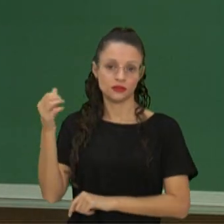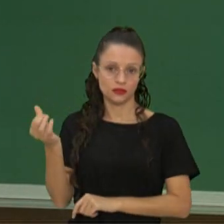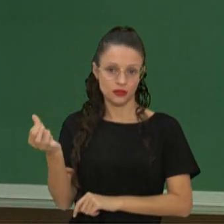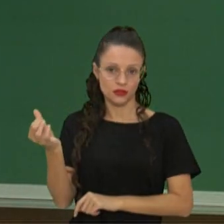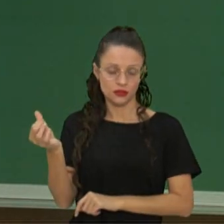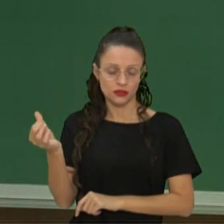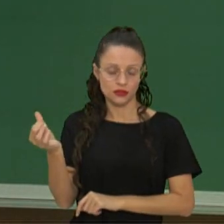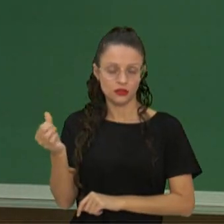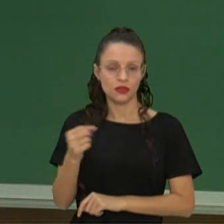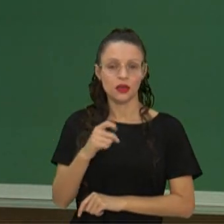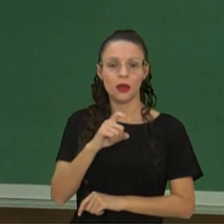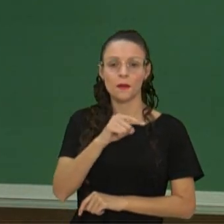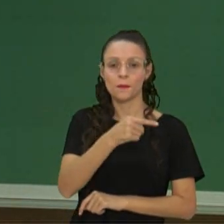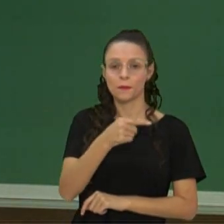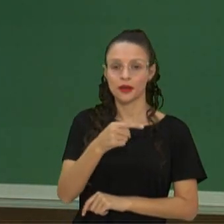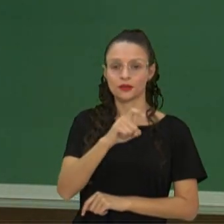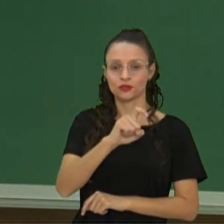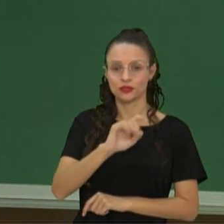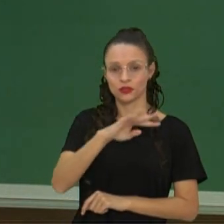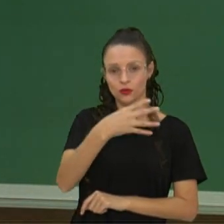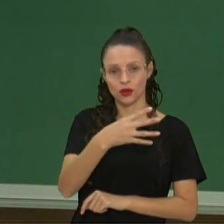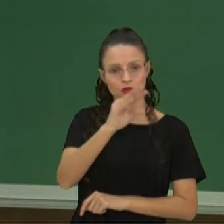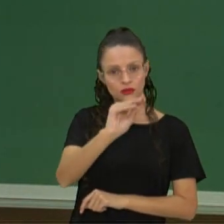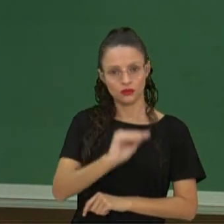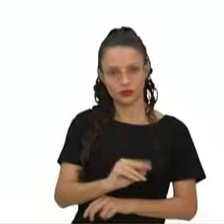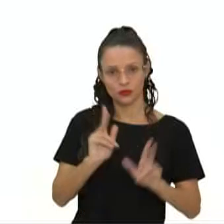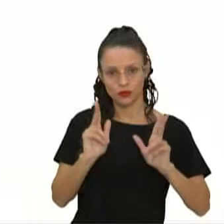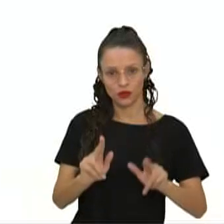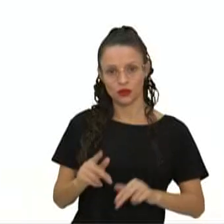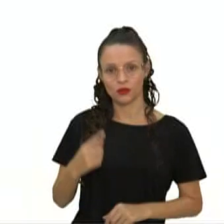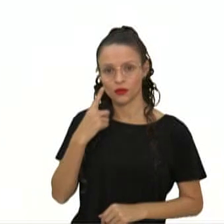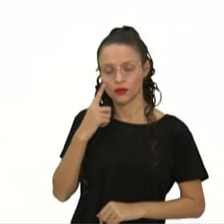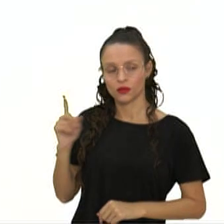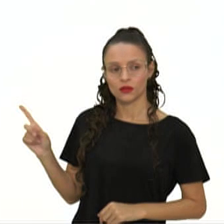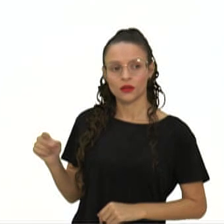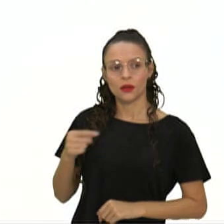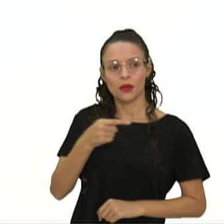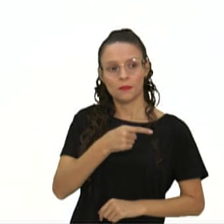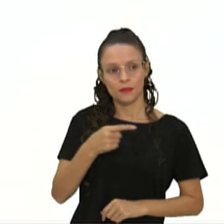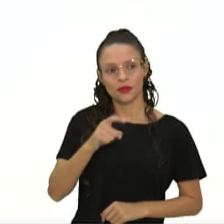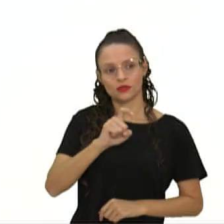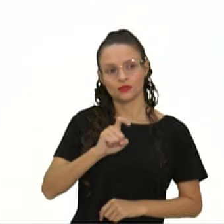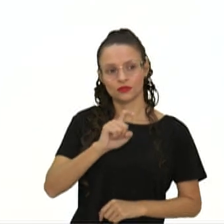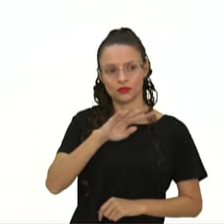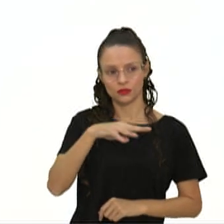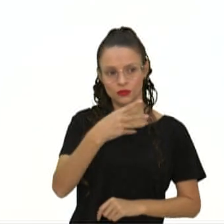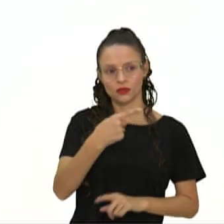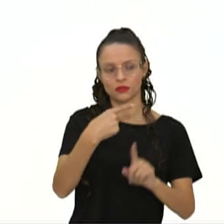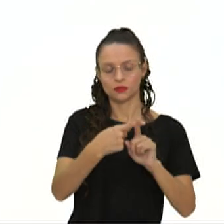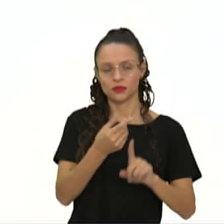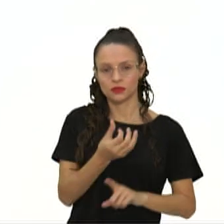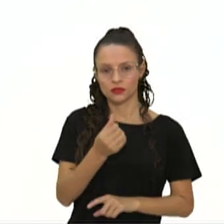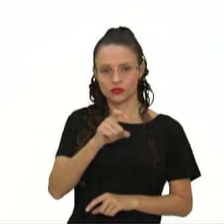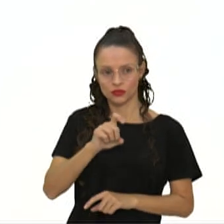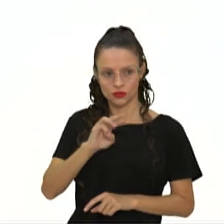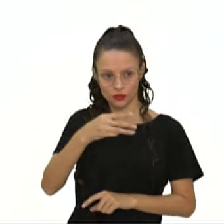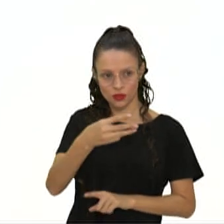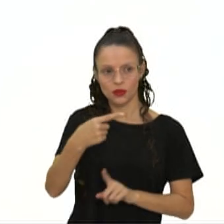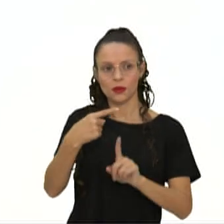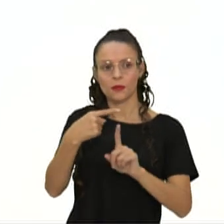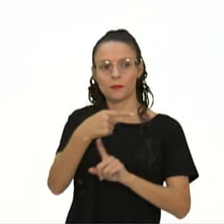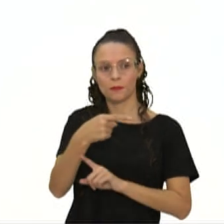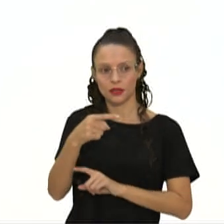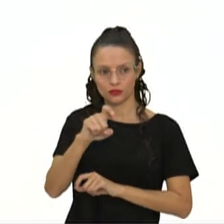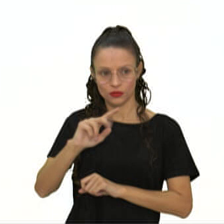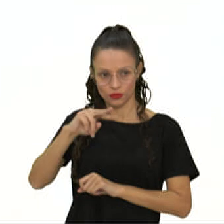o menos x à quarta, repete. Teu resultado vai ser menos x à quarta, mais 6x ao cubo, menos x ao